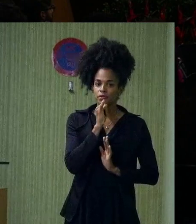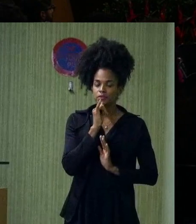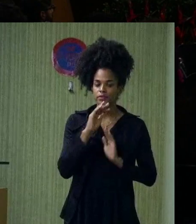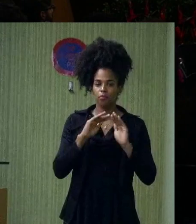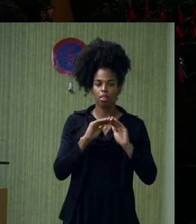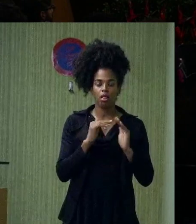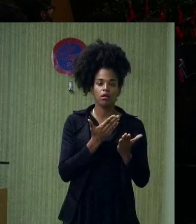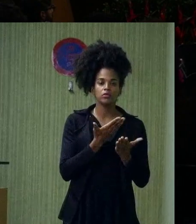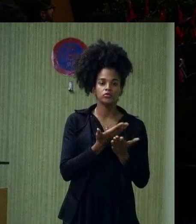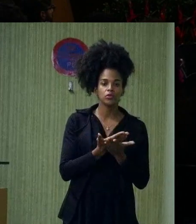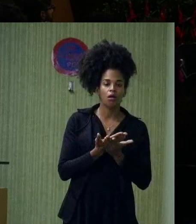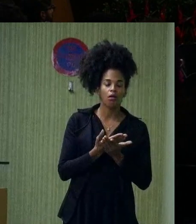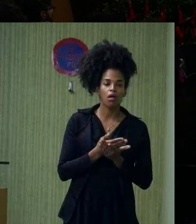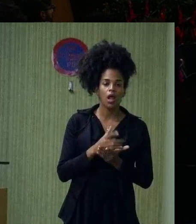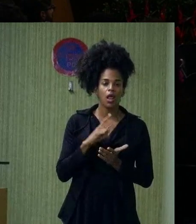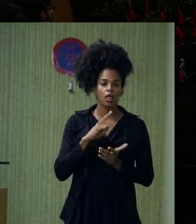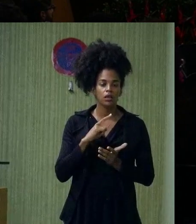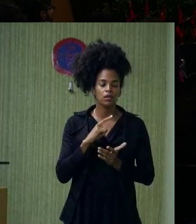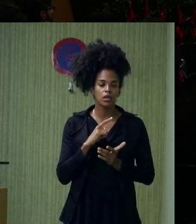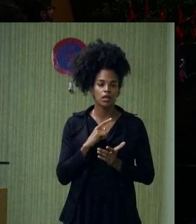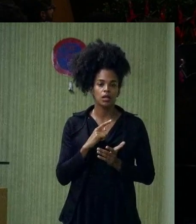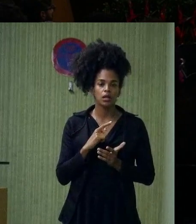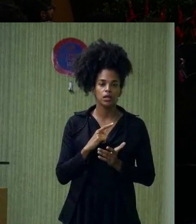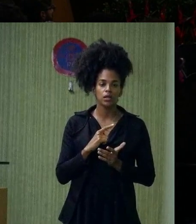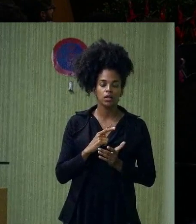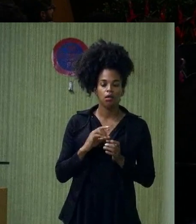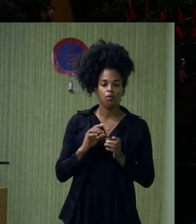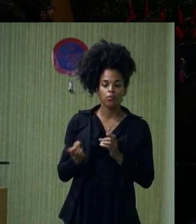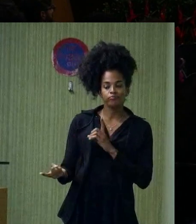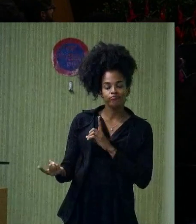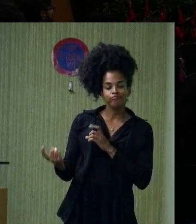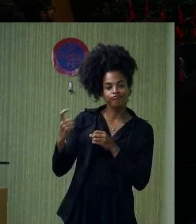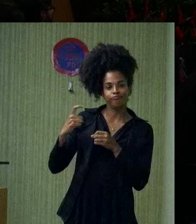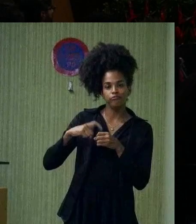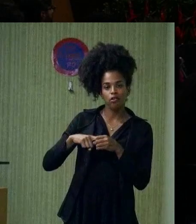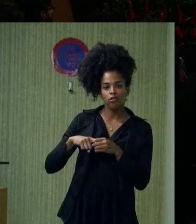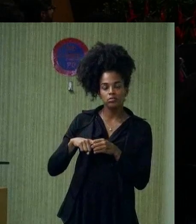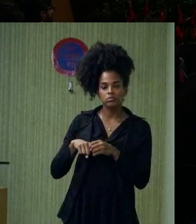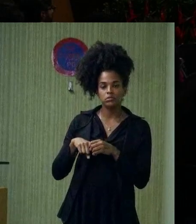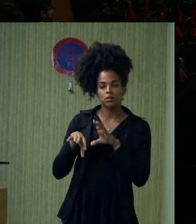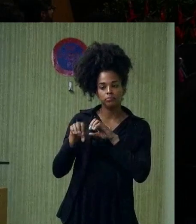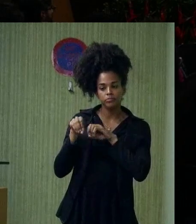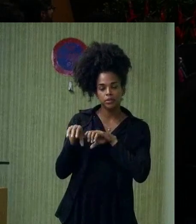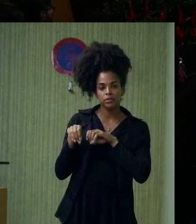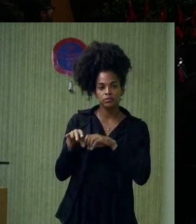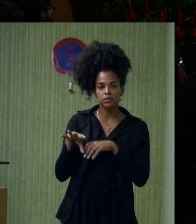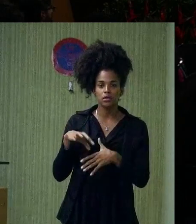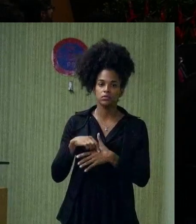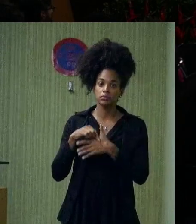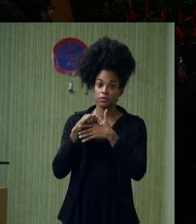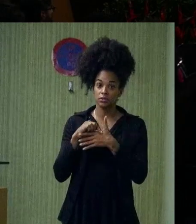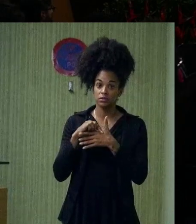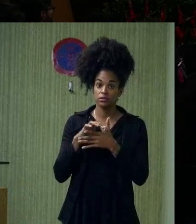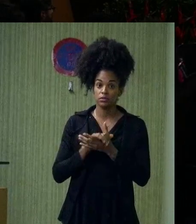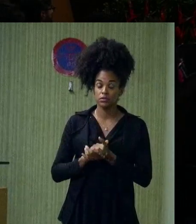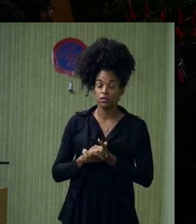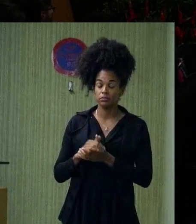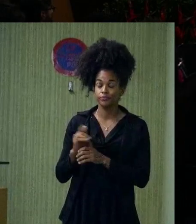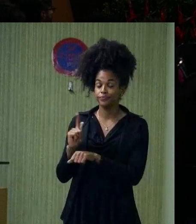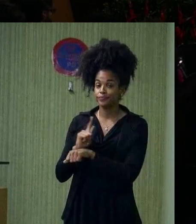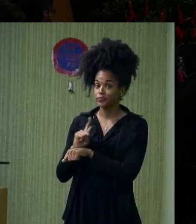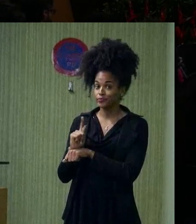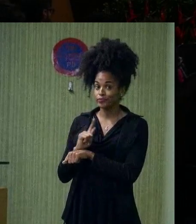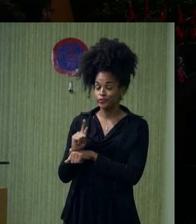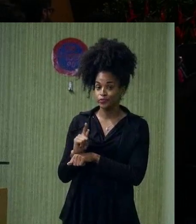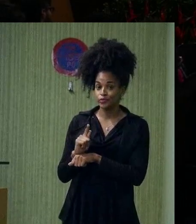retornar paraa aula presencial porque os gestores seja educação estadual Municipal já nos diziam algumas escolas nós